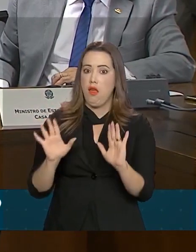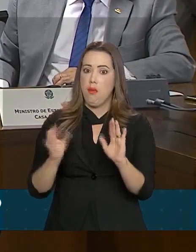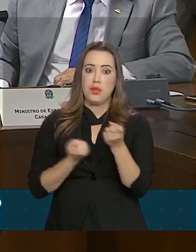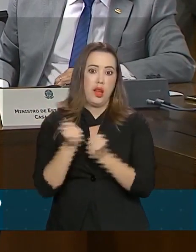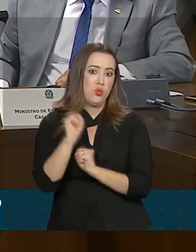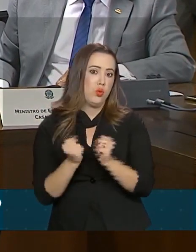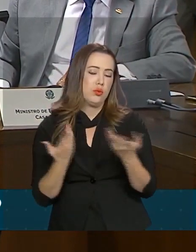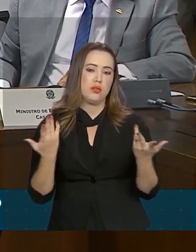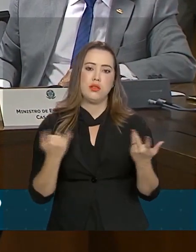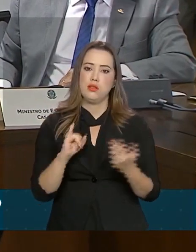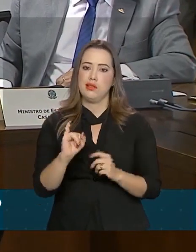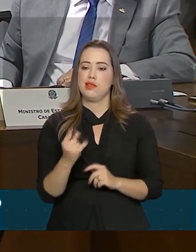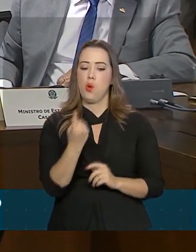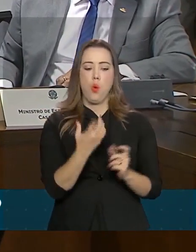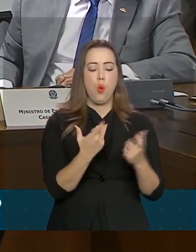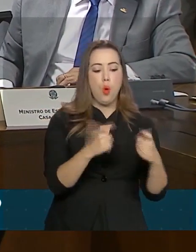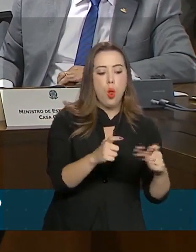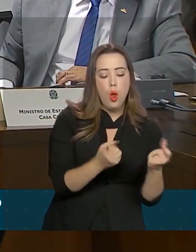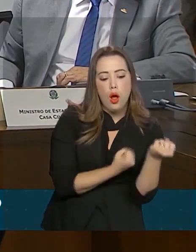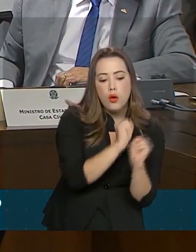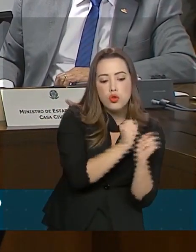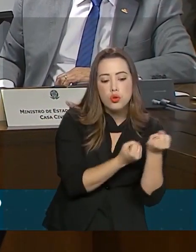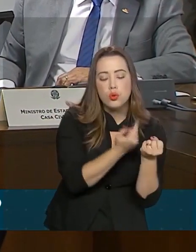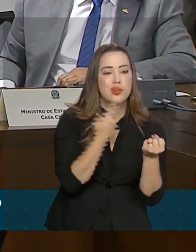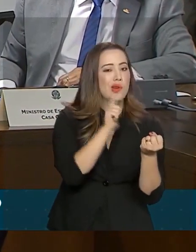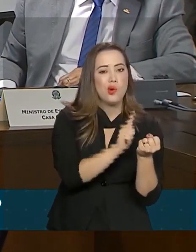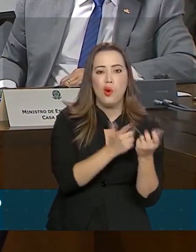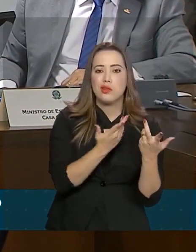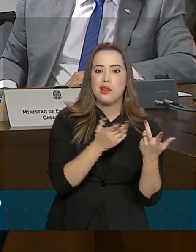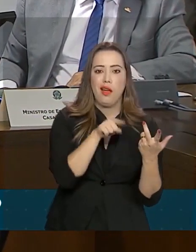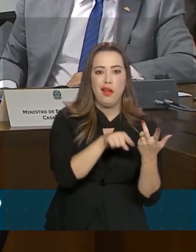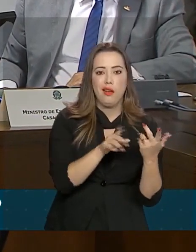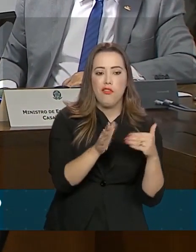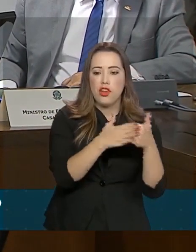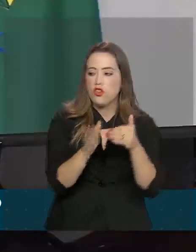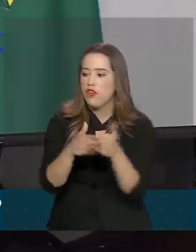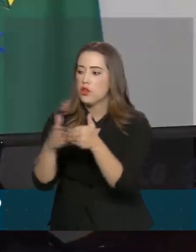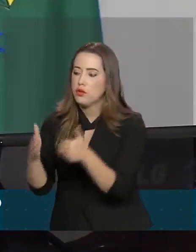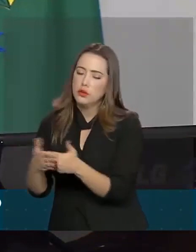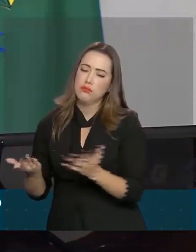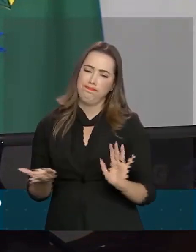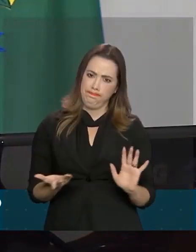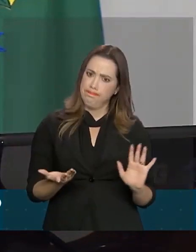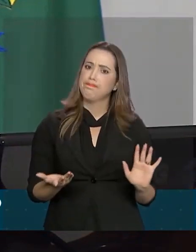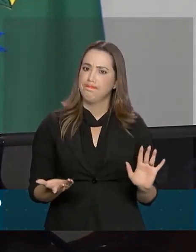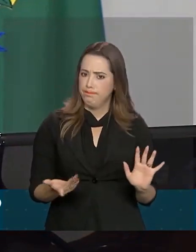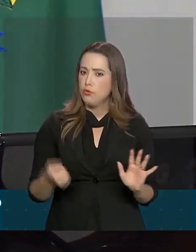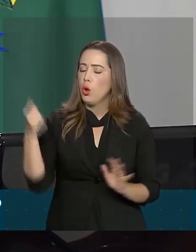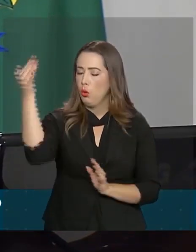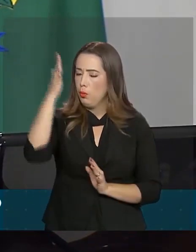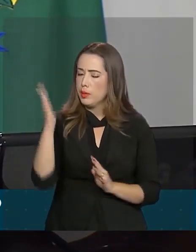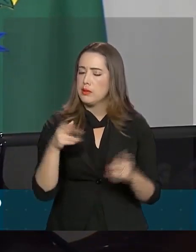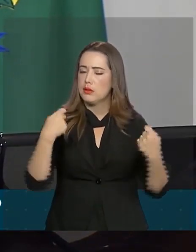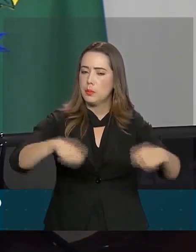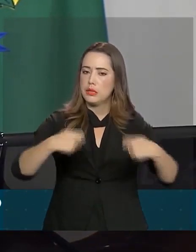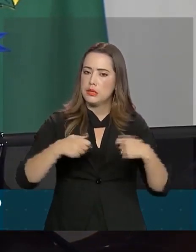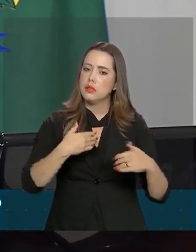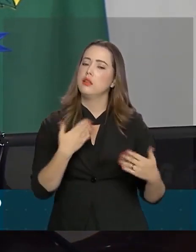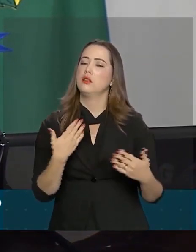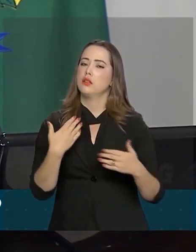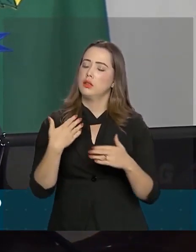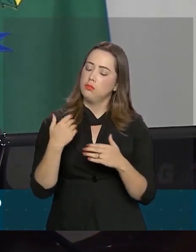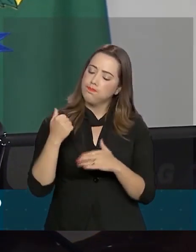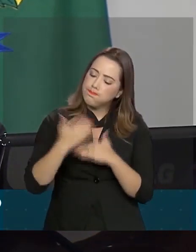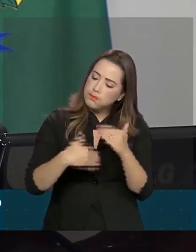produtivo. Não adianta produzir num lugar se não tem onde entregar no outro. E o Brasil precisa continuar se movimentando,